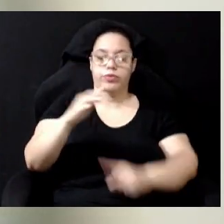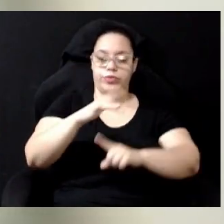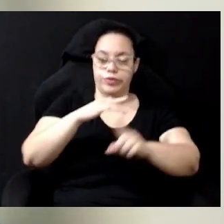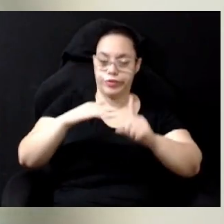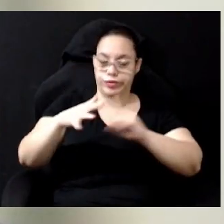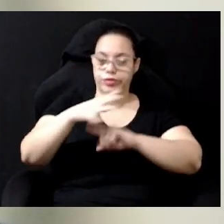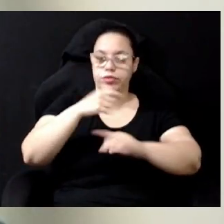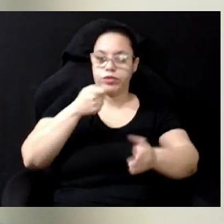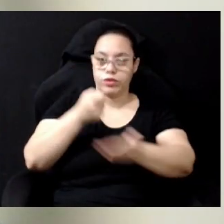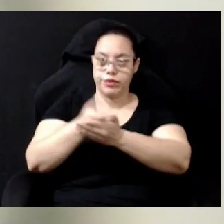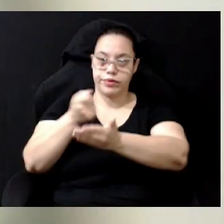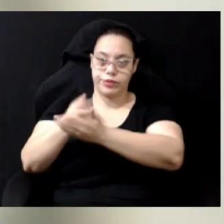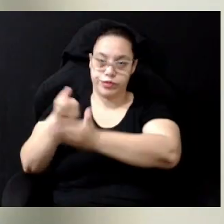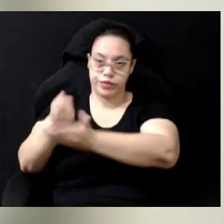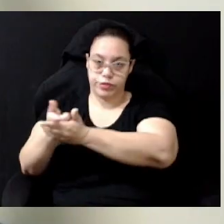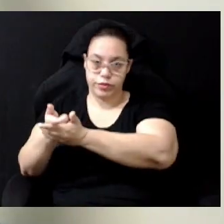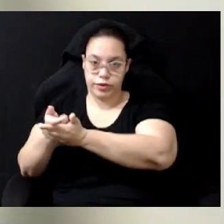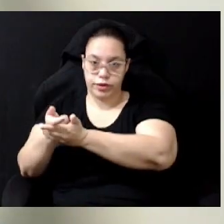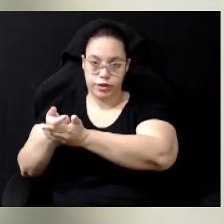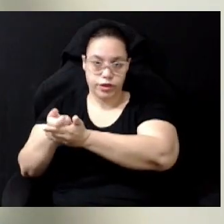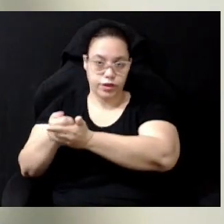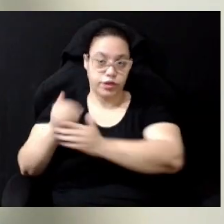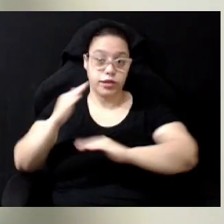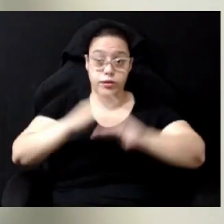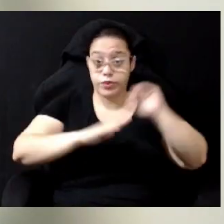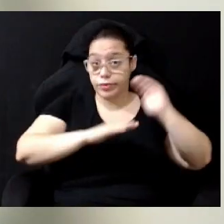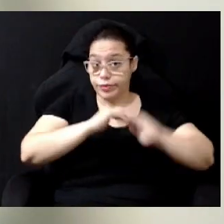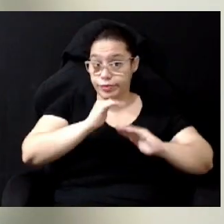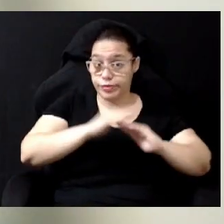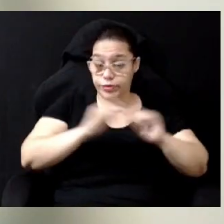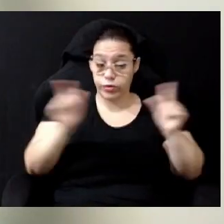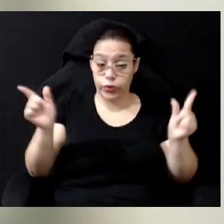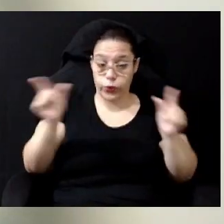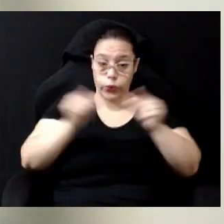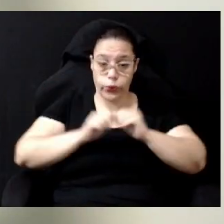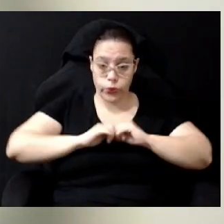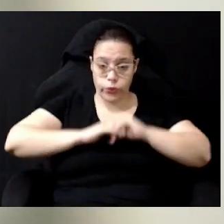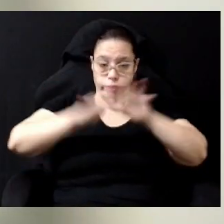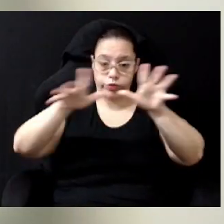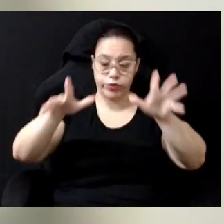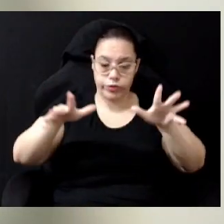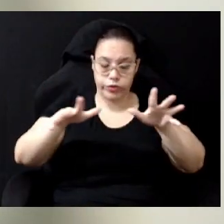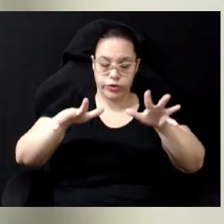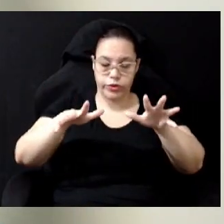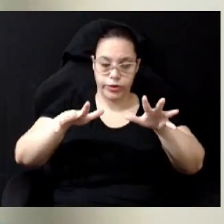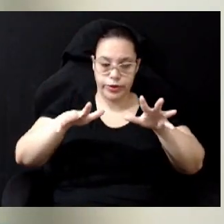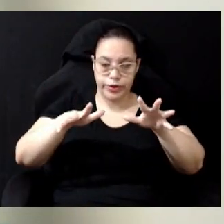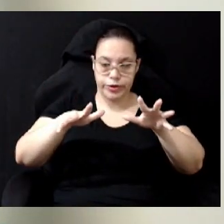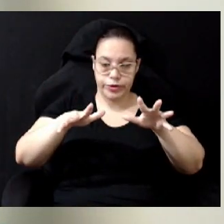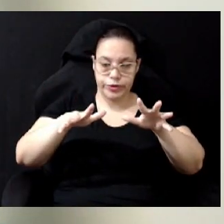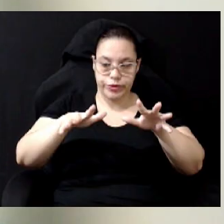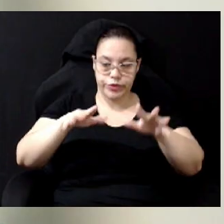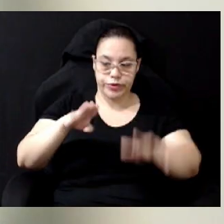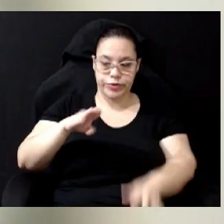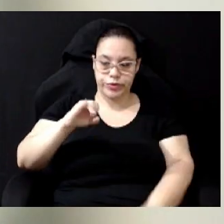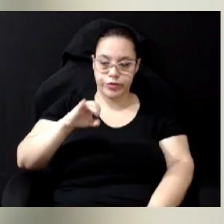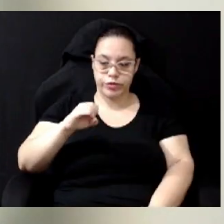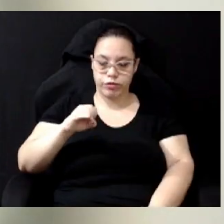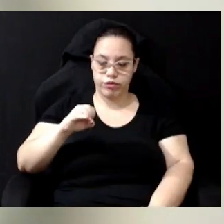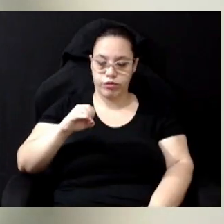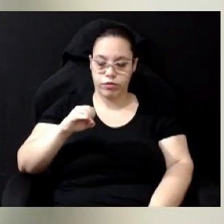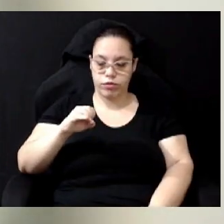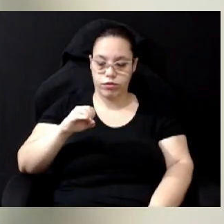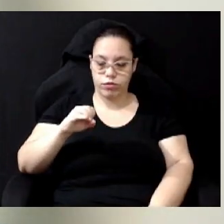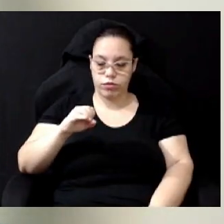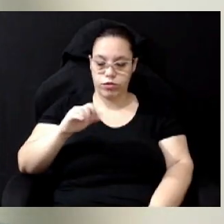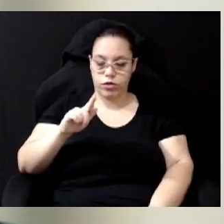ambiental comercializado em mercado financeiro que trata da mitigação de emissões de gás de efeito estufa, né? São os CBIOs gerados